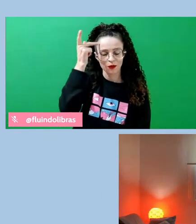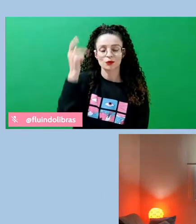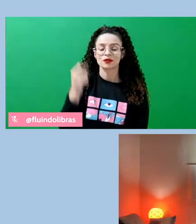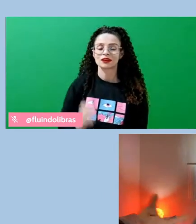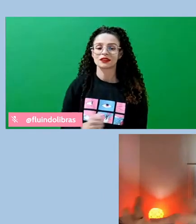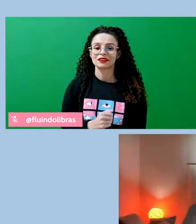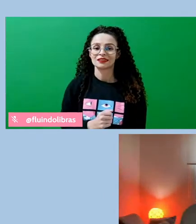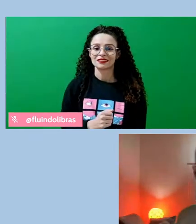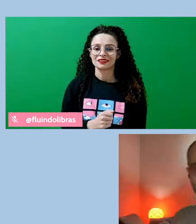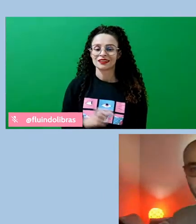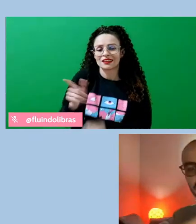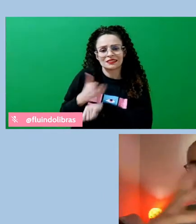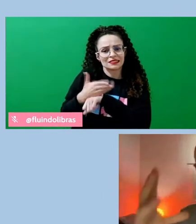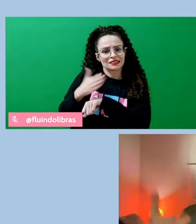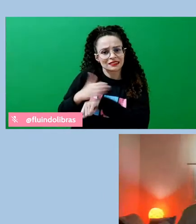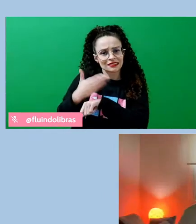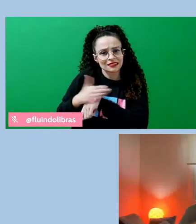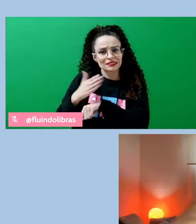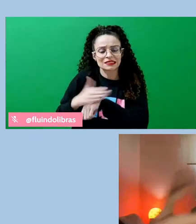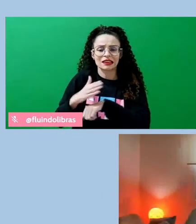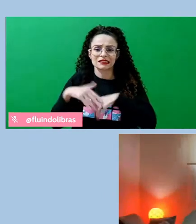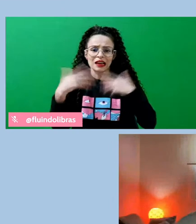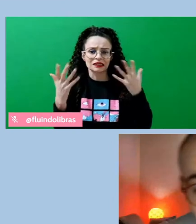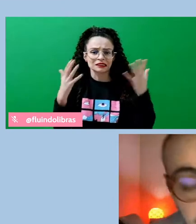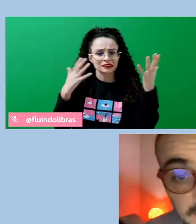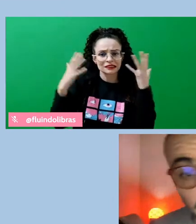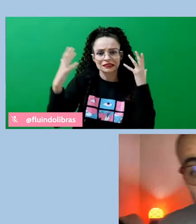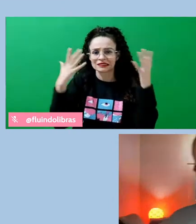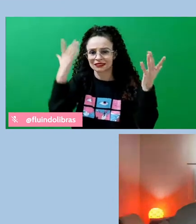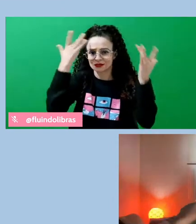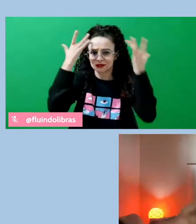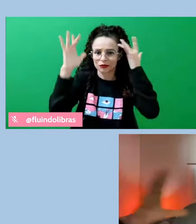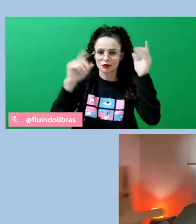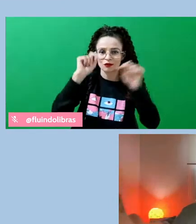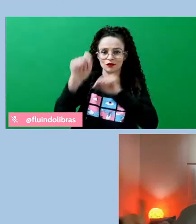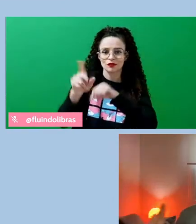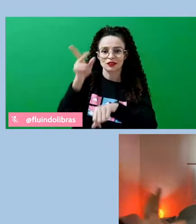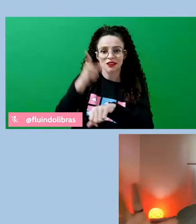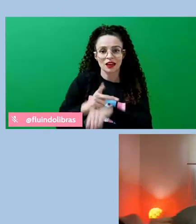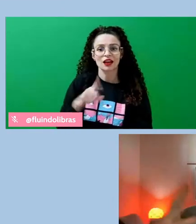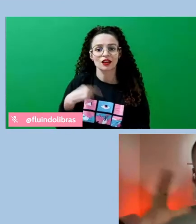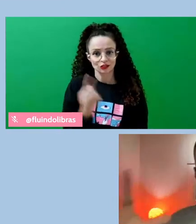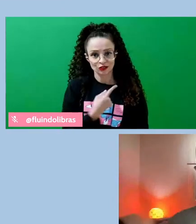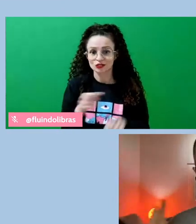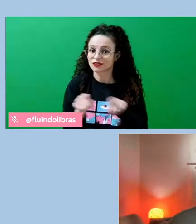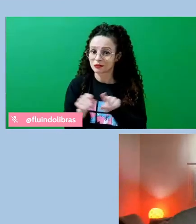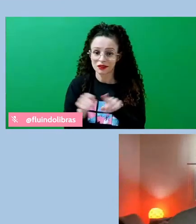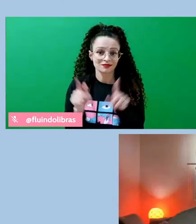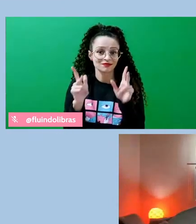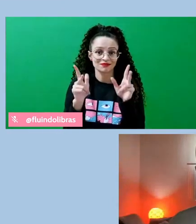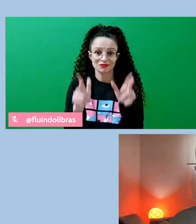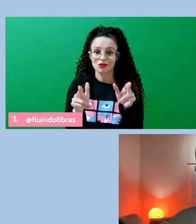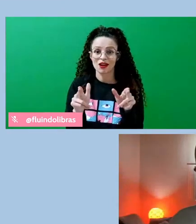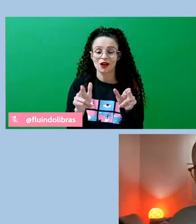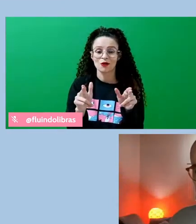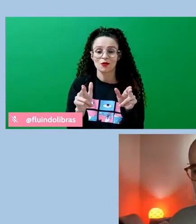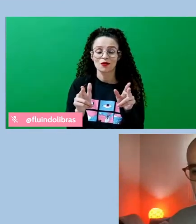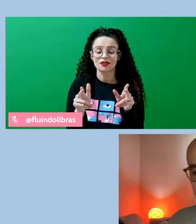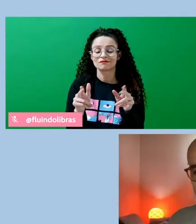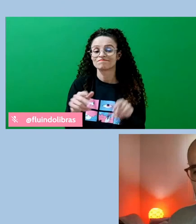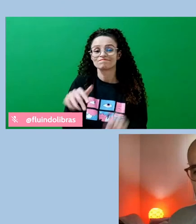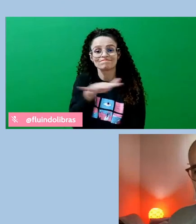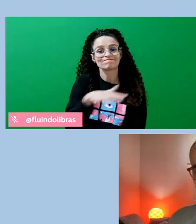eles ensaiaram, a ideia da pandemia veio, não sabia o que fazer, resolveram também filmar. Então a gente estava meio que ao mesmo tempo numa terra desconhecida,